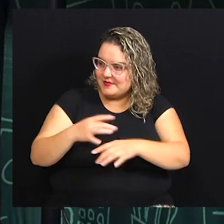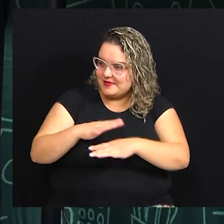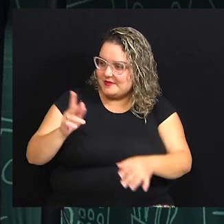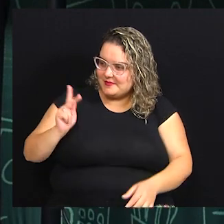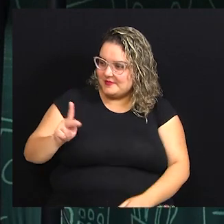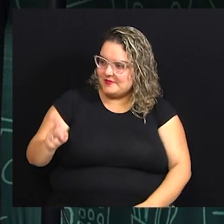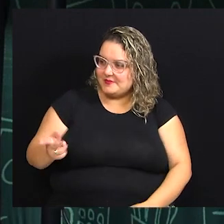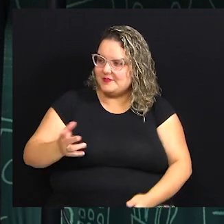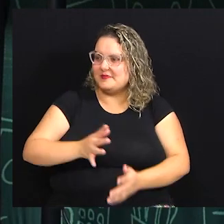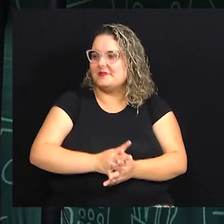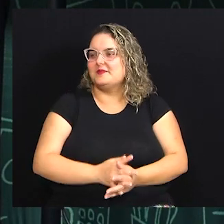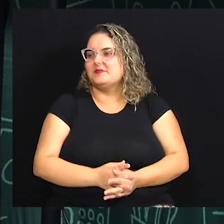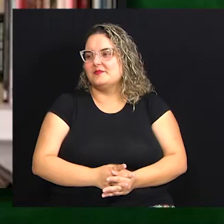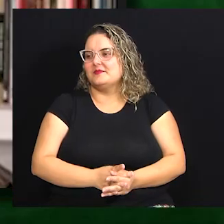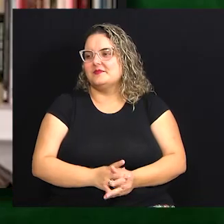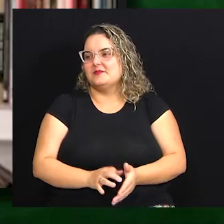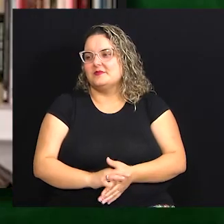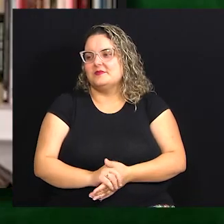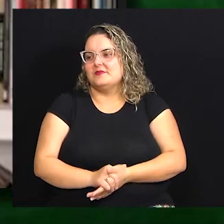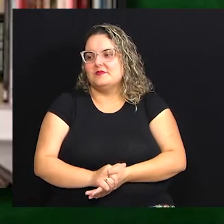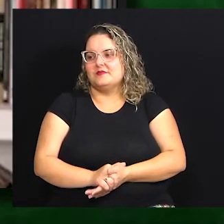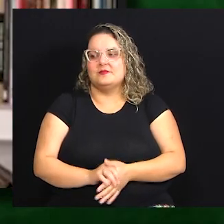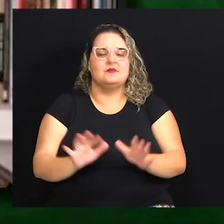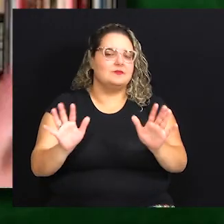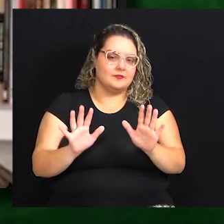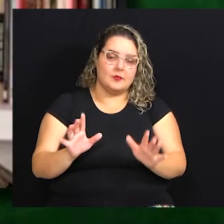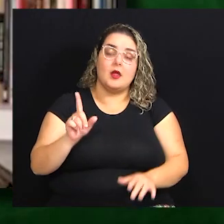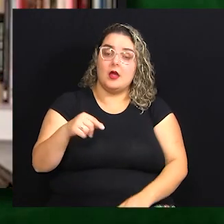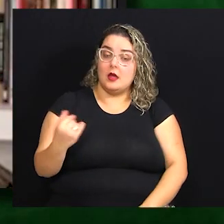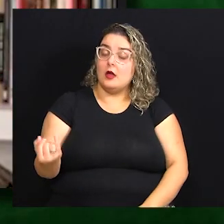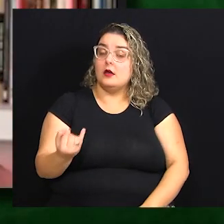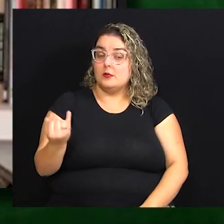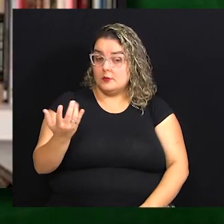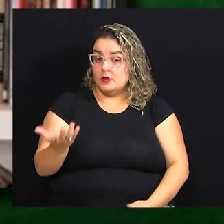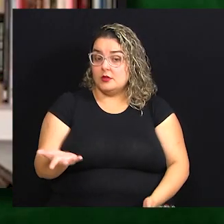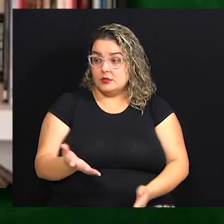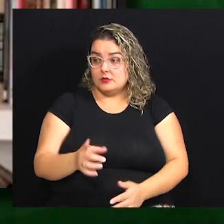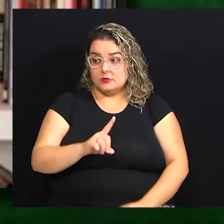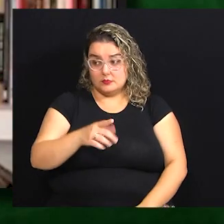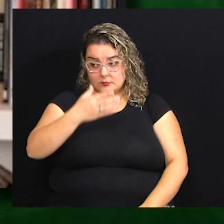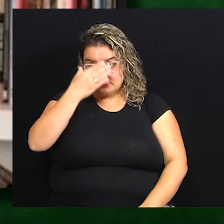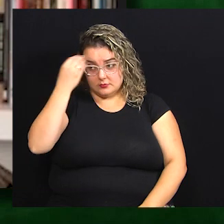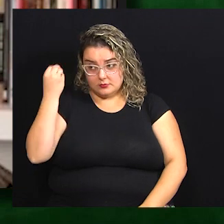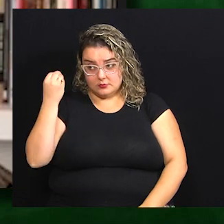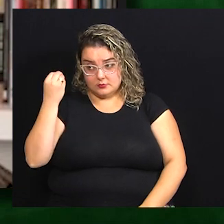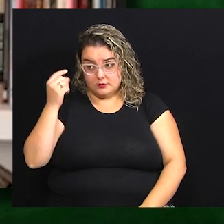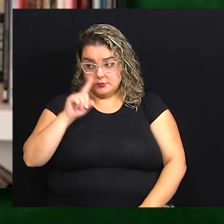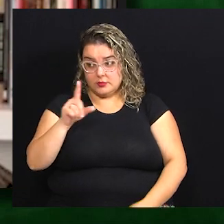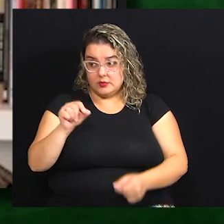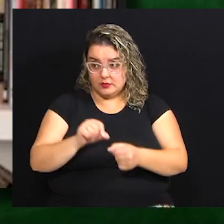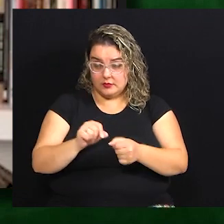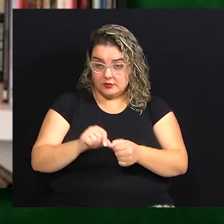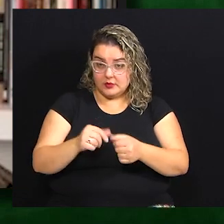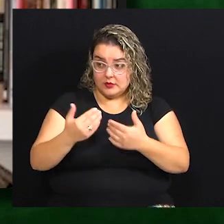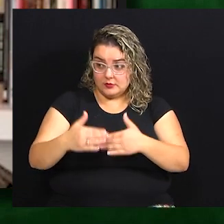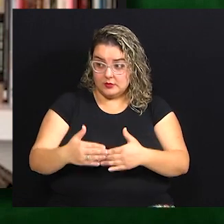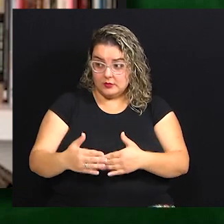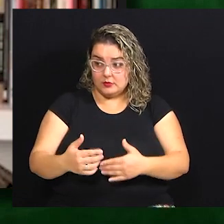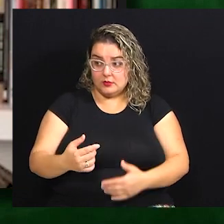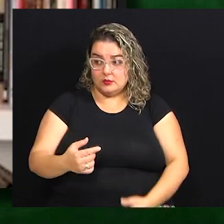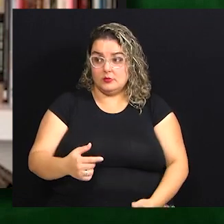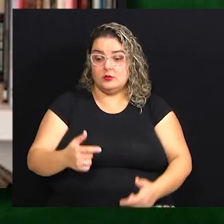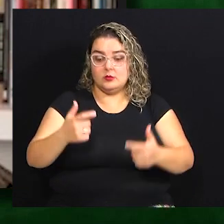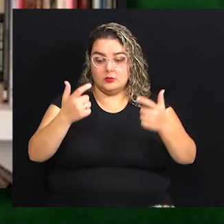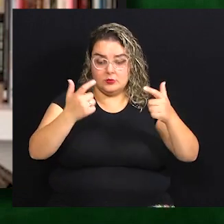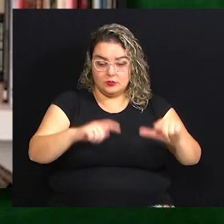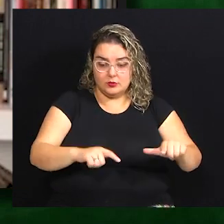encerrar, professor, que ficou no ar? Não, é importante você não esquecer que você não faz a prova necessariamente no mesmo